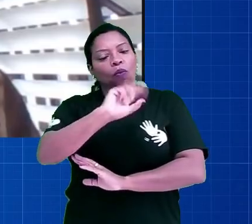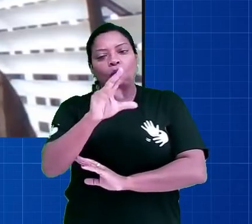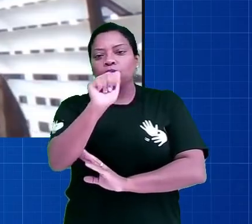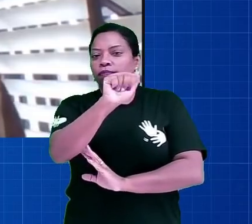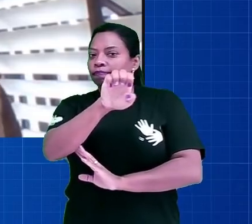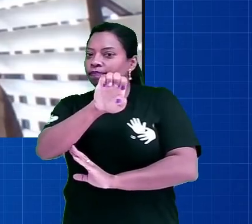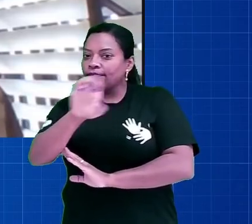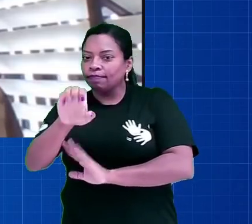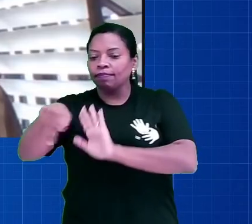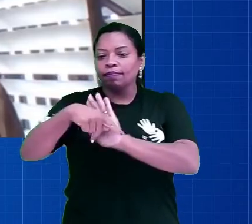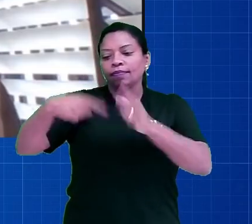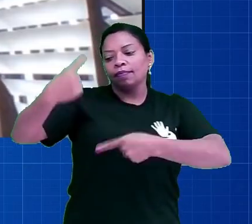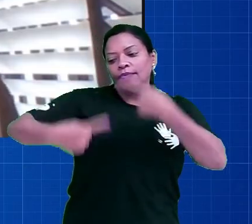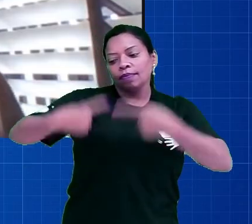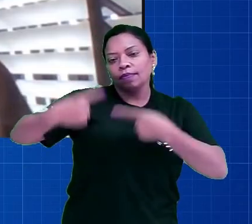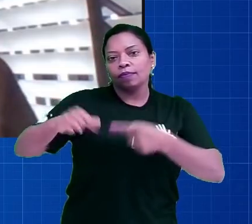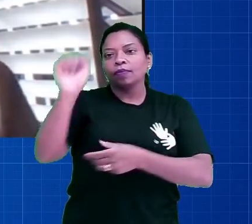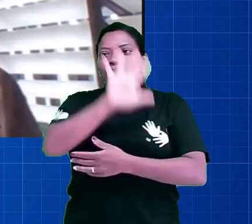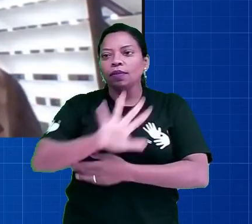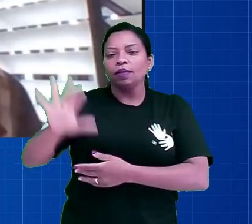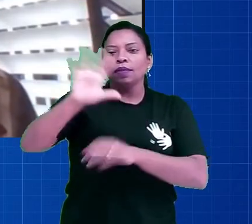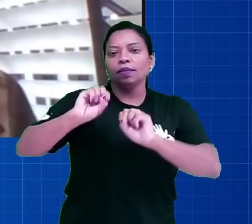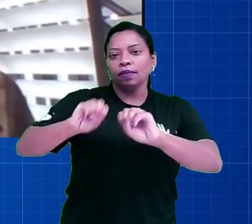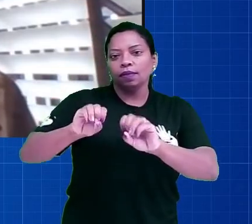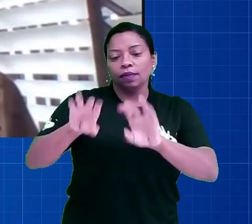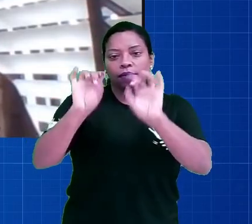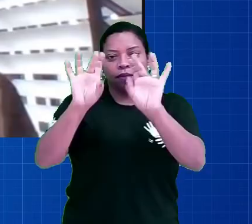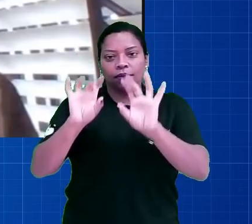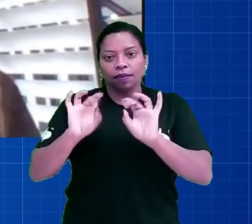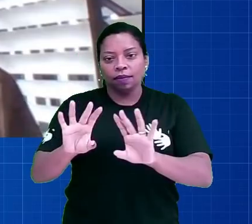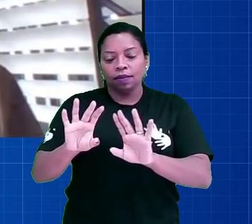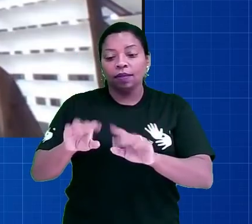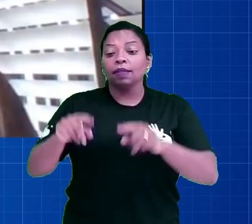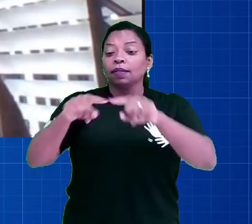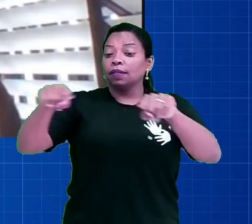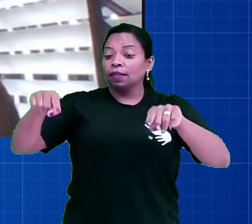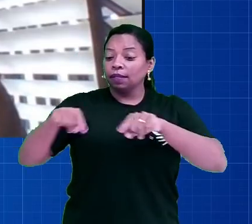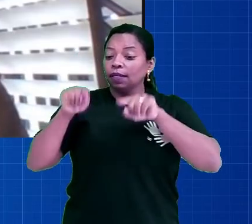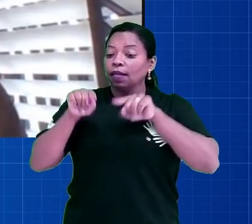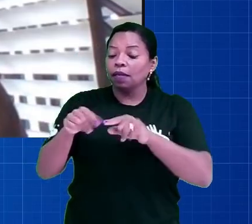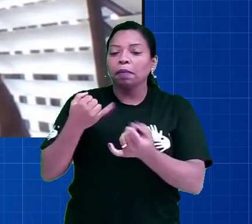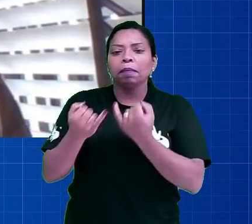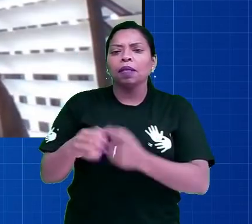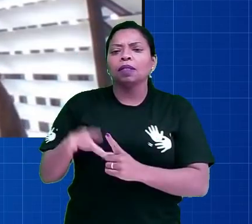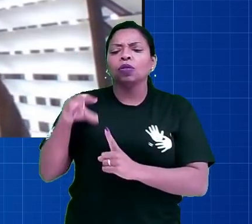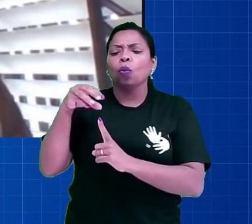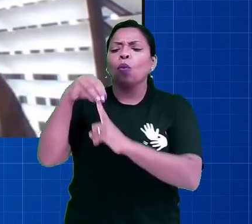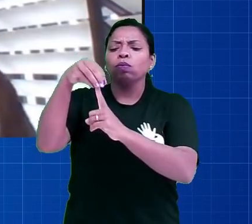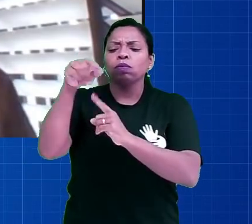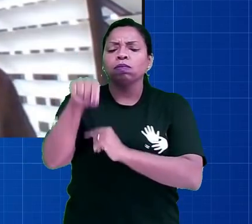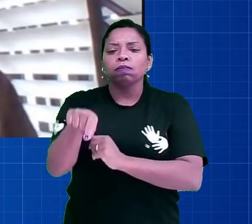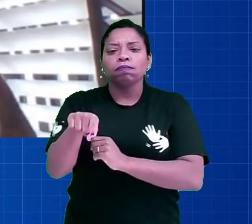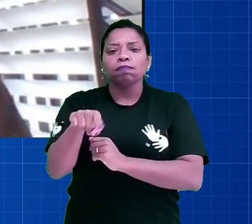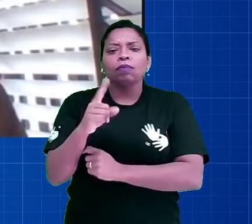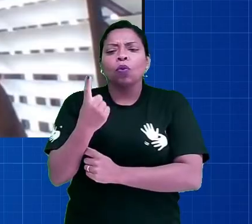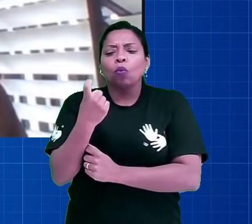de recursos, enfim, o AE, que é na Política Nacional de Educação Especial, considerada praticamente como o